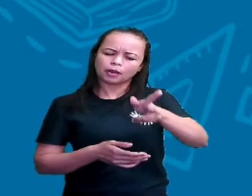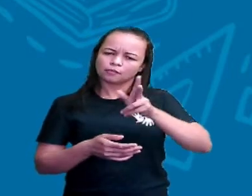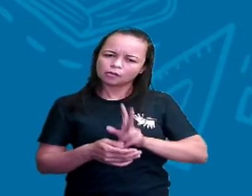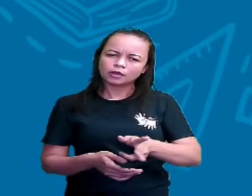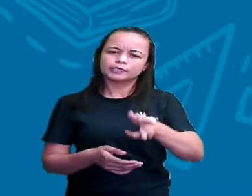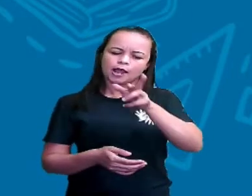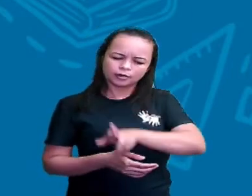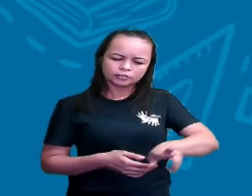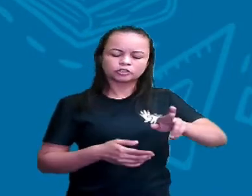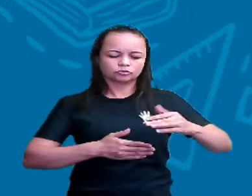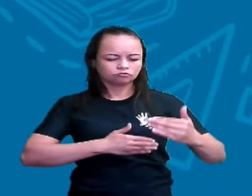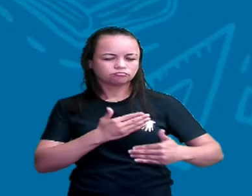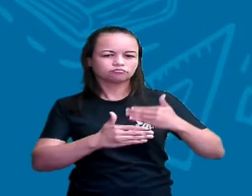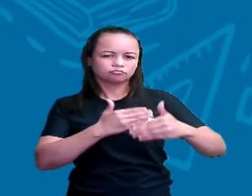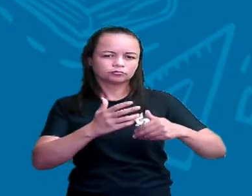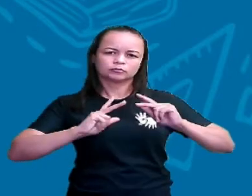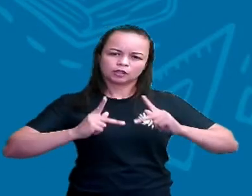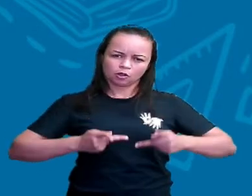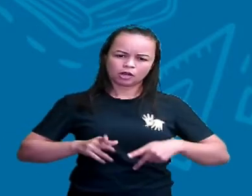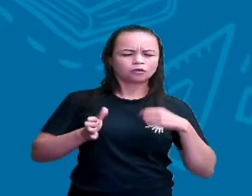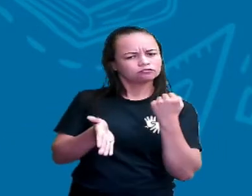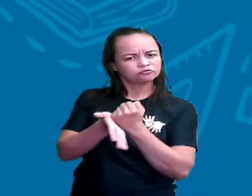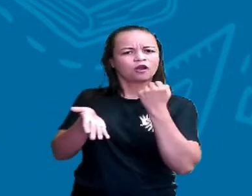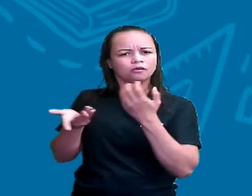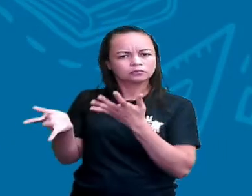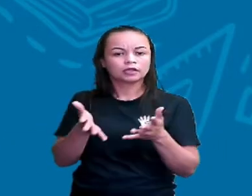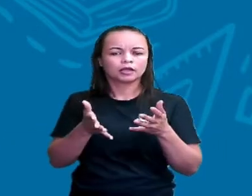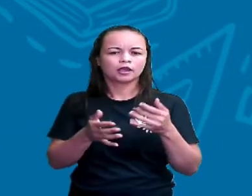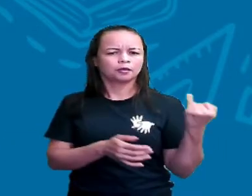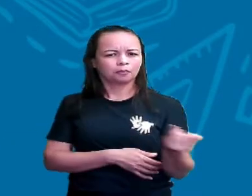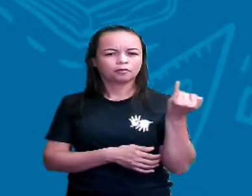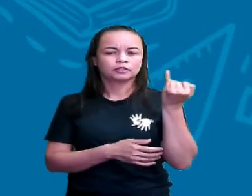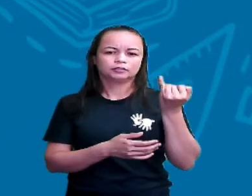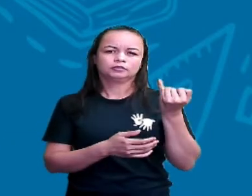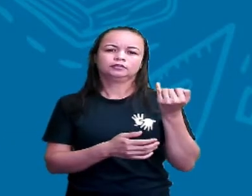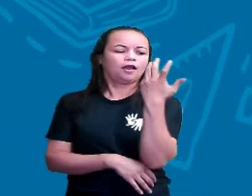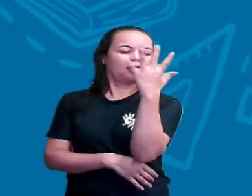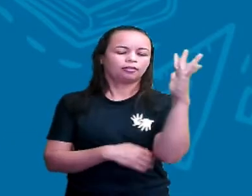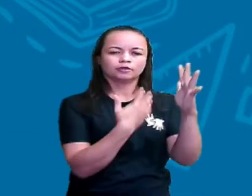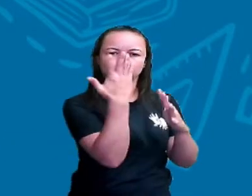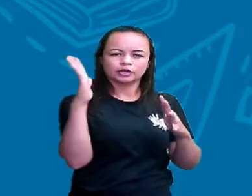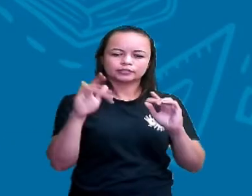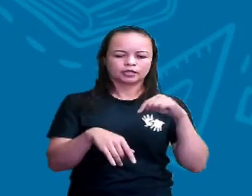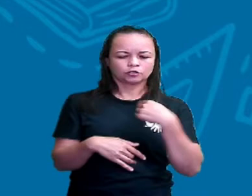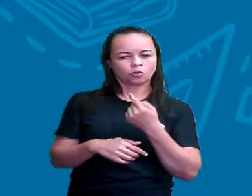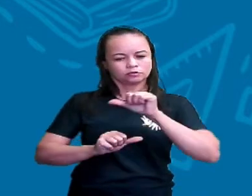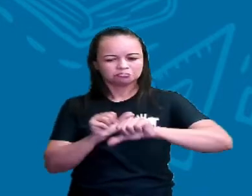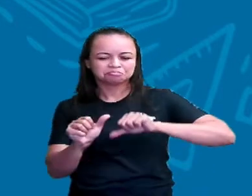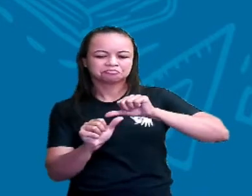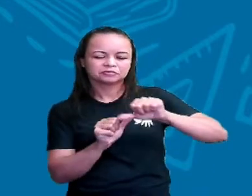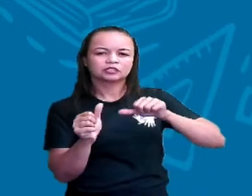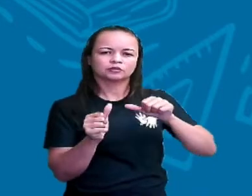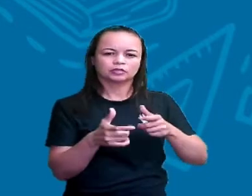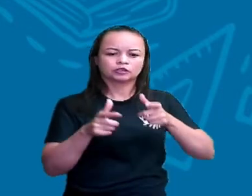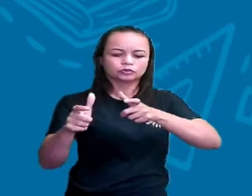durante a história da humanidade. Isso é um fato. A nossa relação com a natureza, ela permanece, ela vai se modificar em algumas